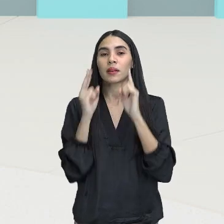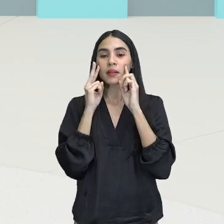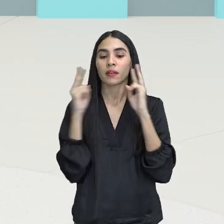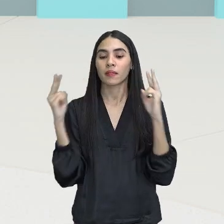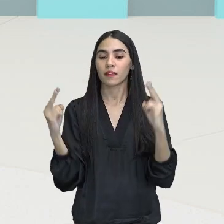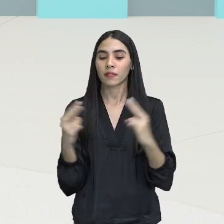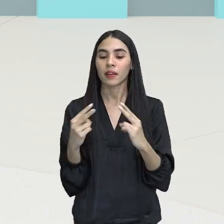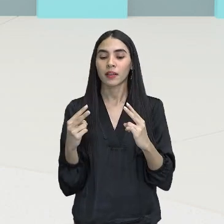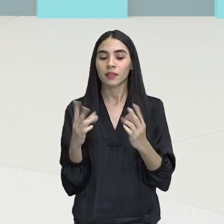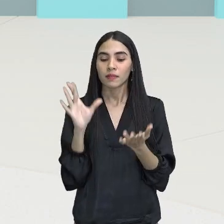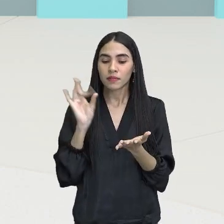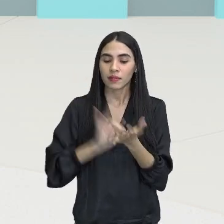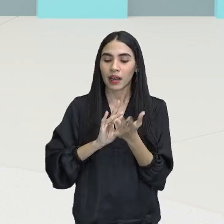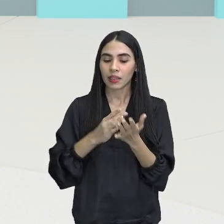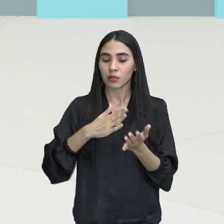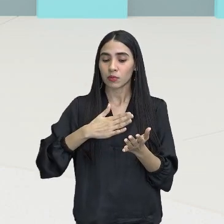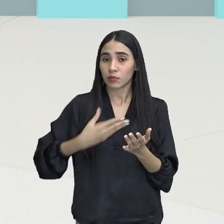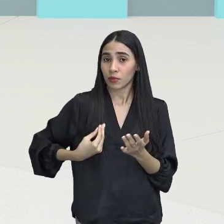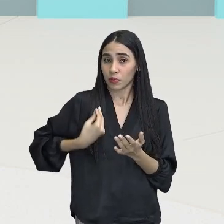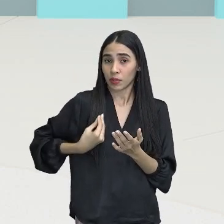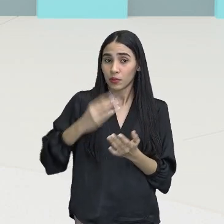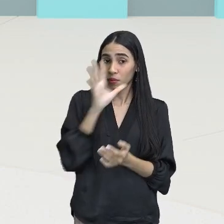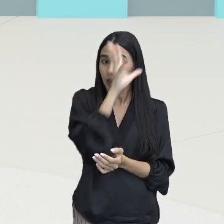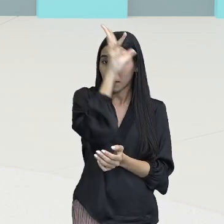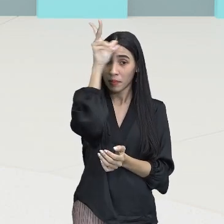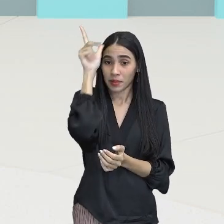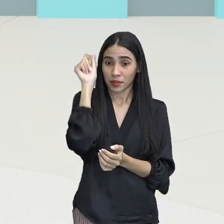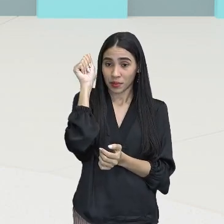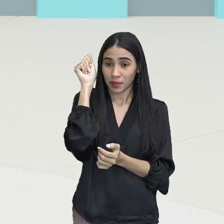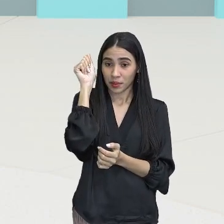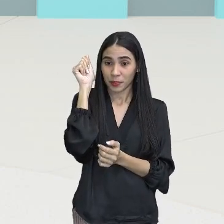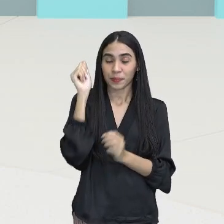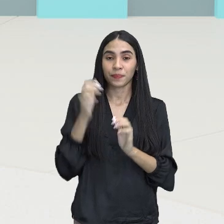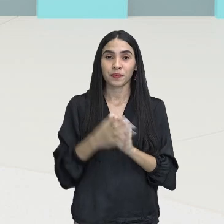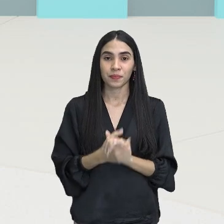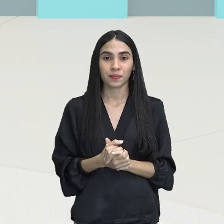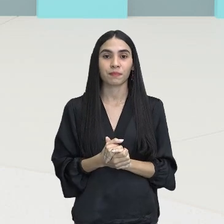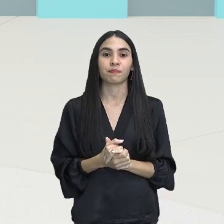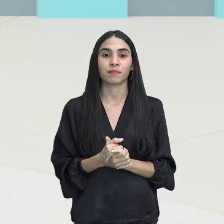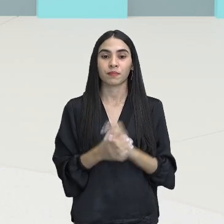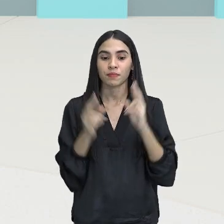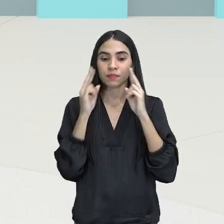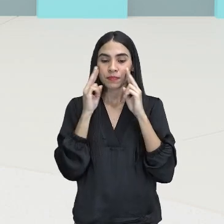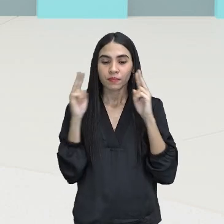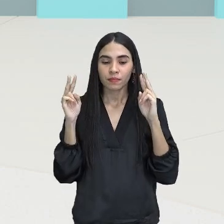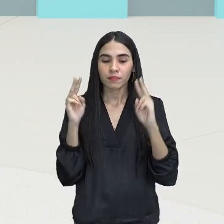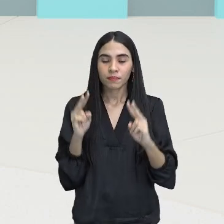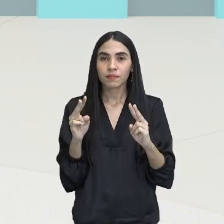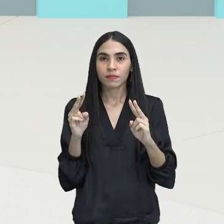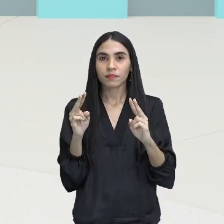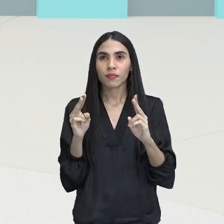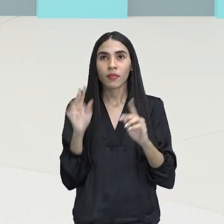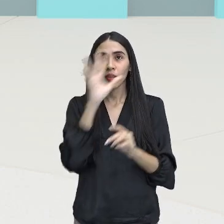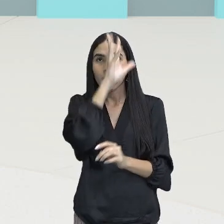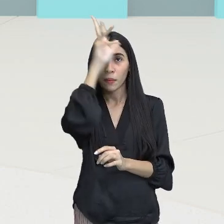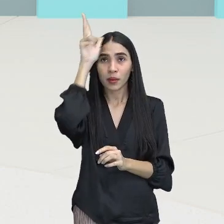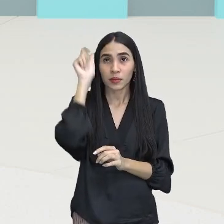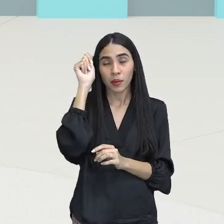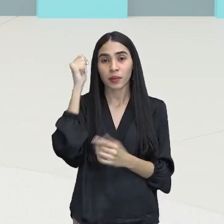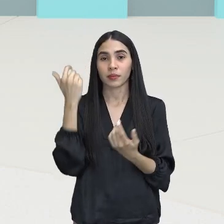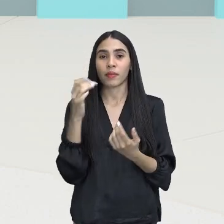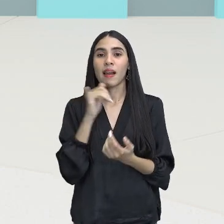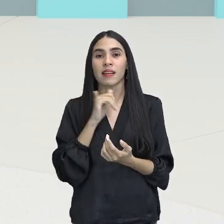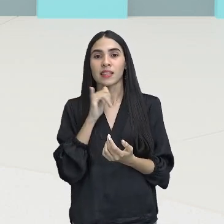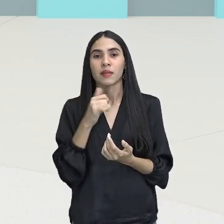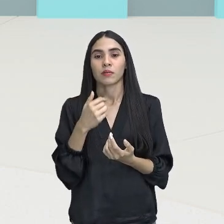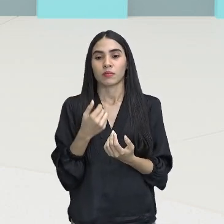nossa realidade amazônica. Então, quando olhamos para esse olhar amazônico, para aquilo